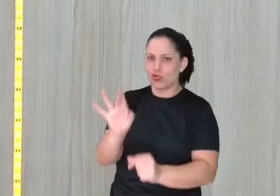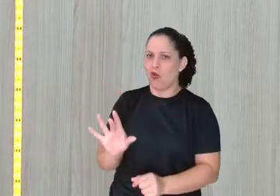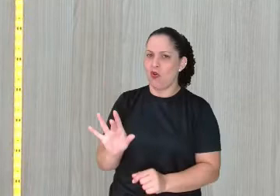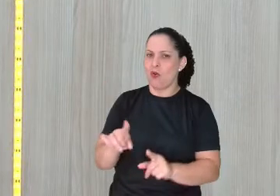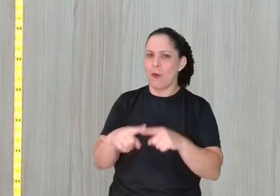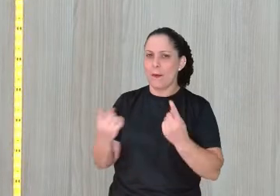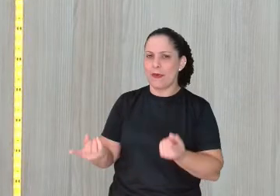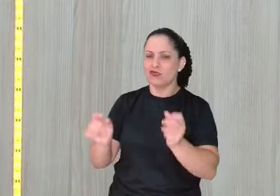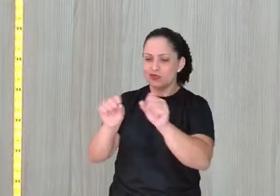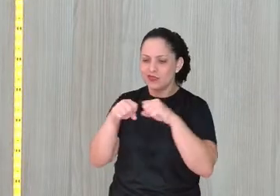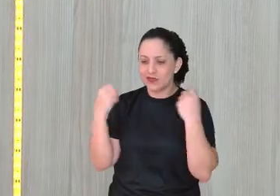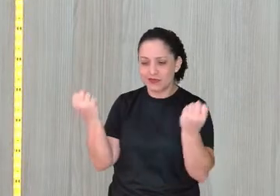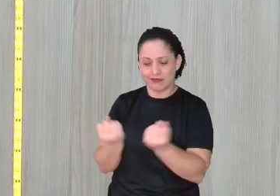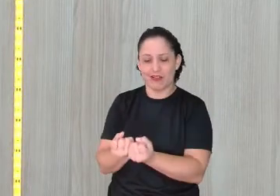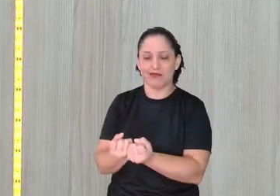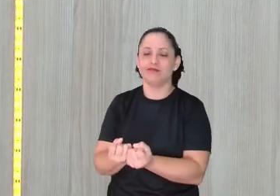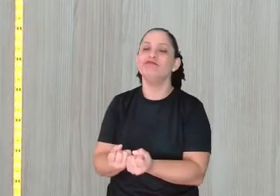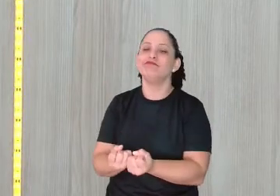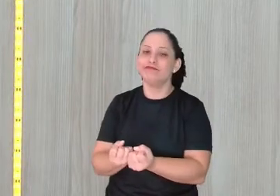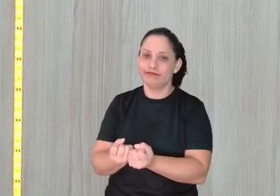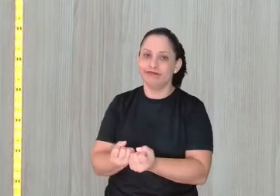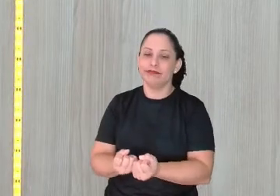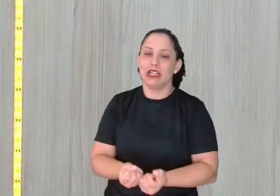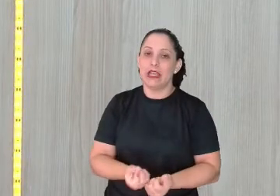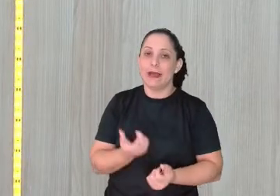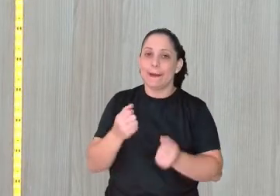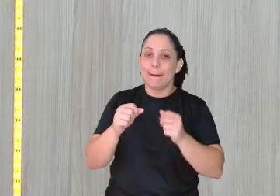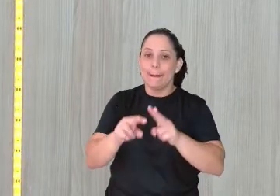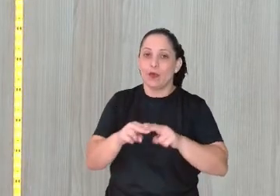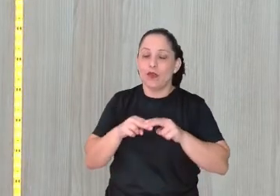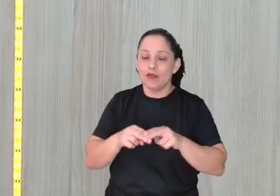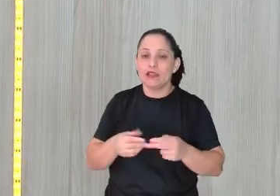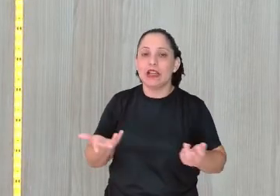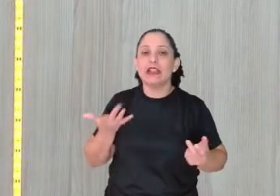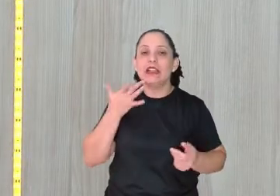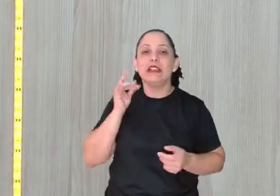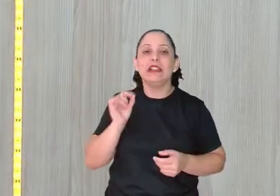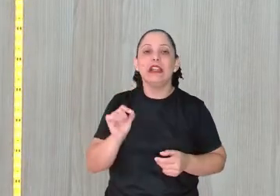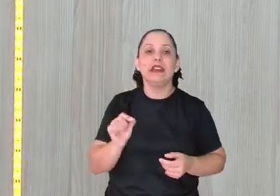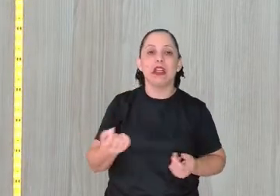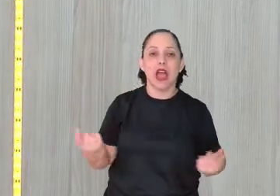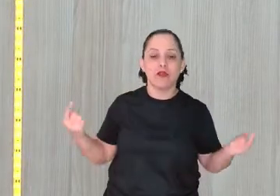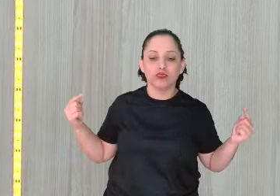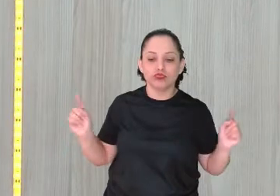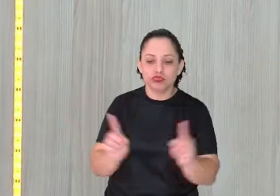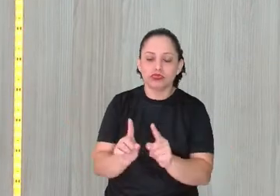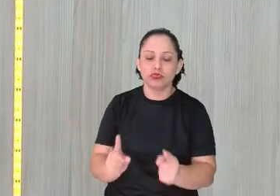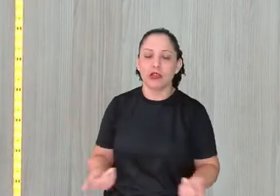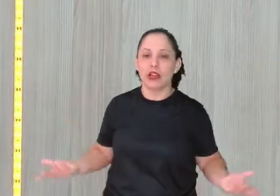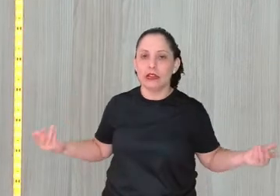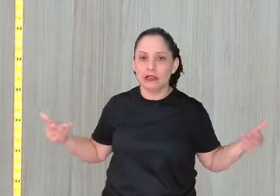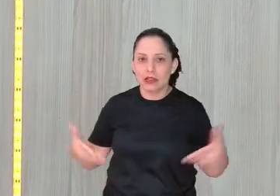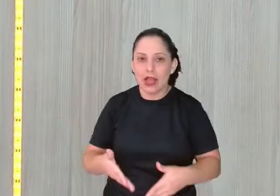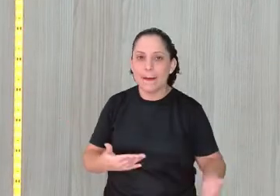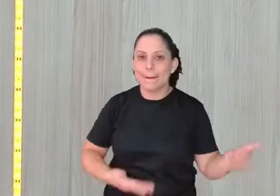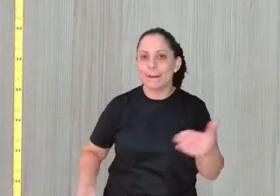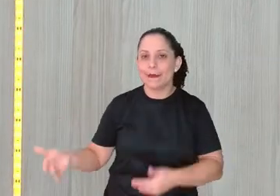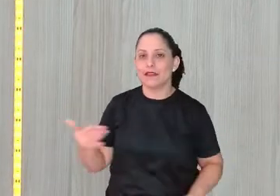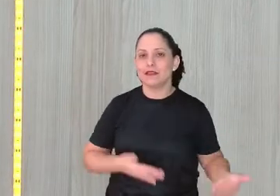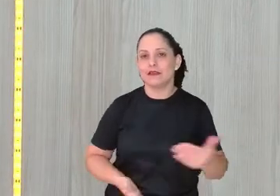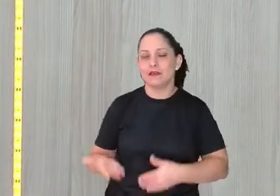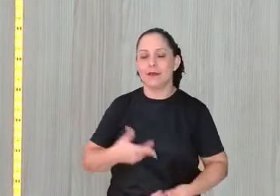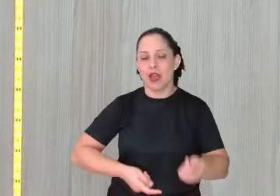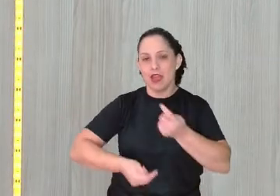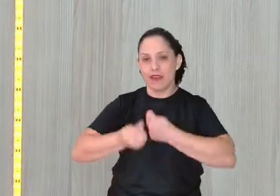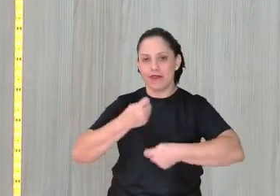enquanto sociedade, né? Porque quem está realmente assim nessa perspectiva são as grandes corporações, né? E indústria,